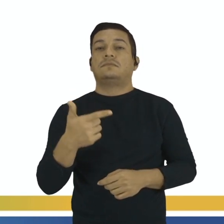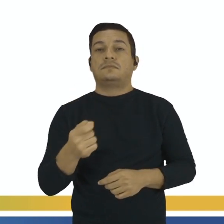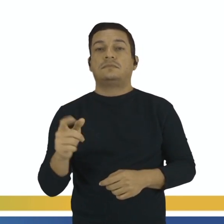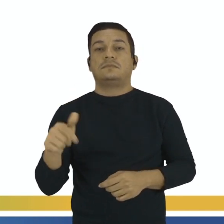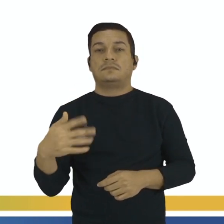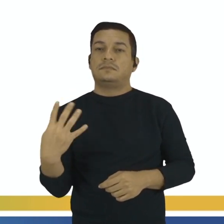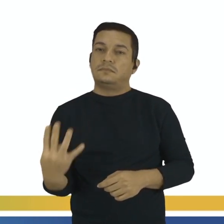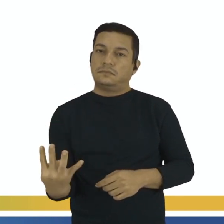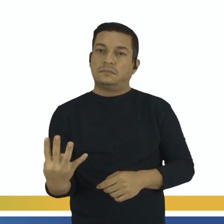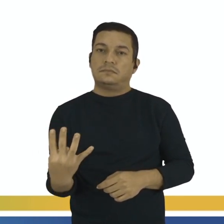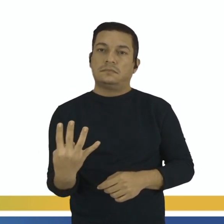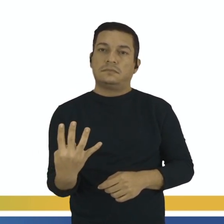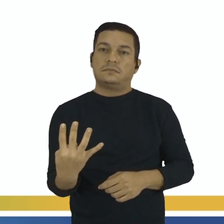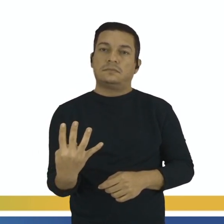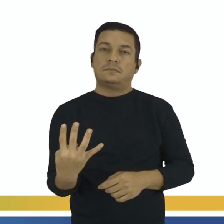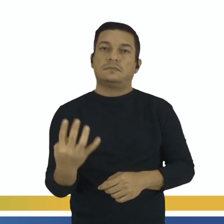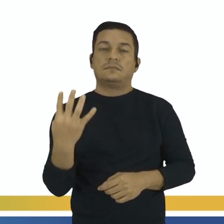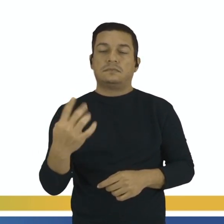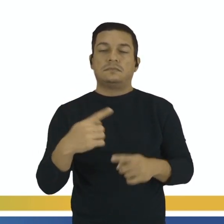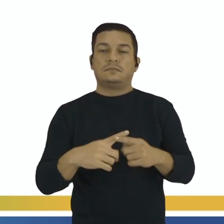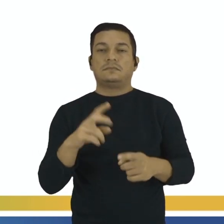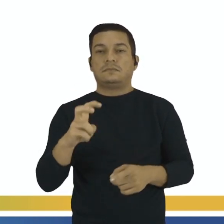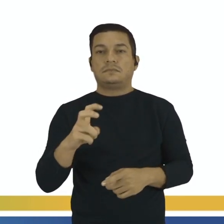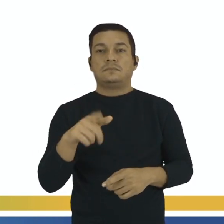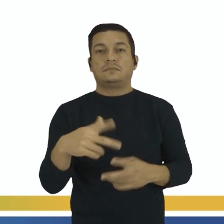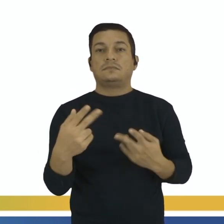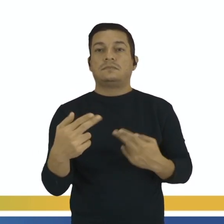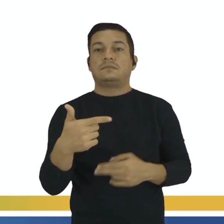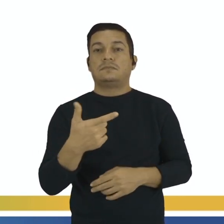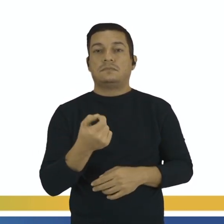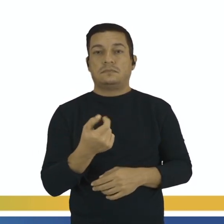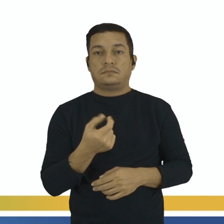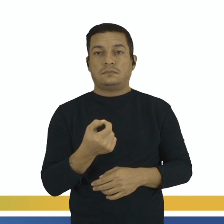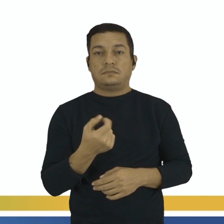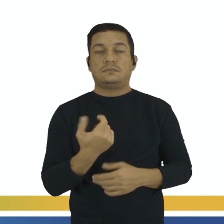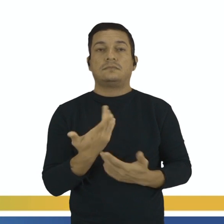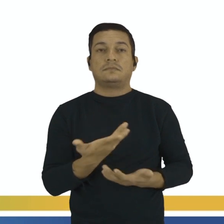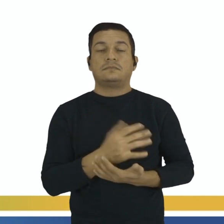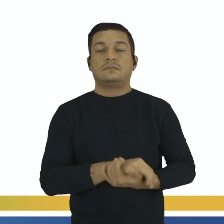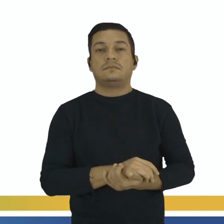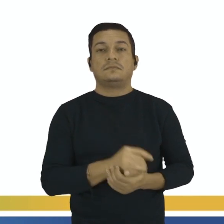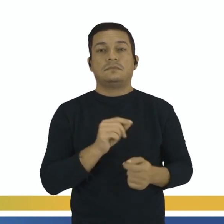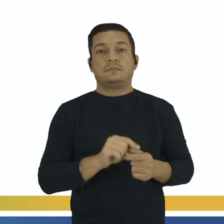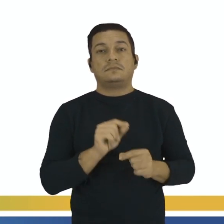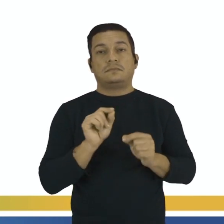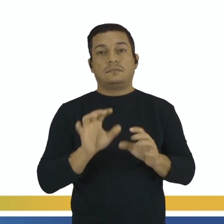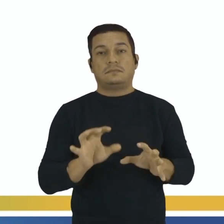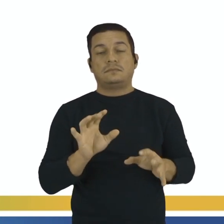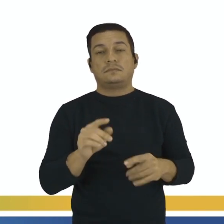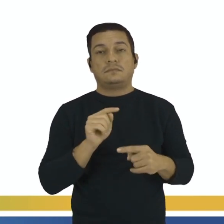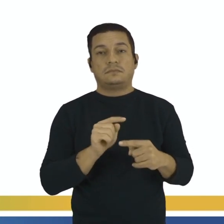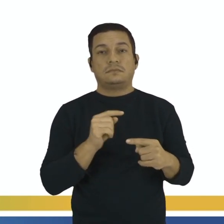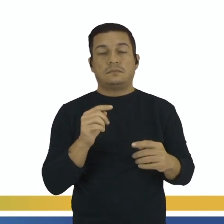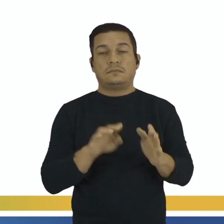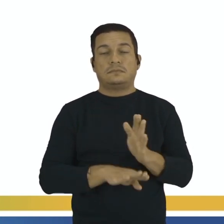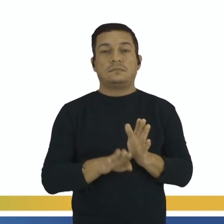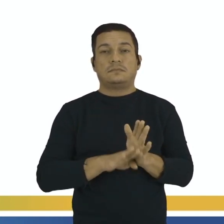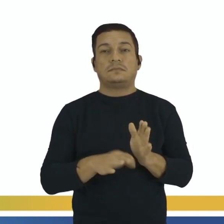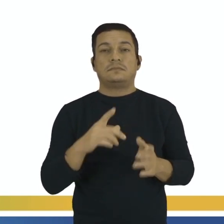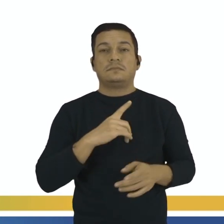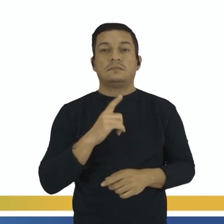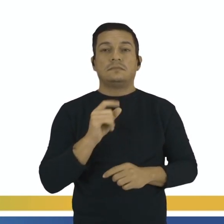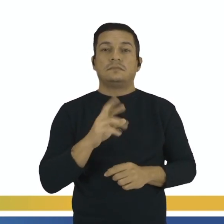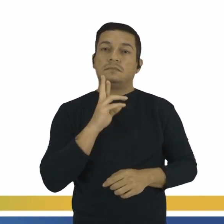disse o número 4. 4 vezes 5 é igual a 20. Fazendo essa subtração, nós temos